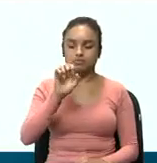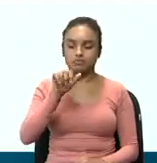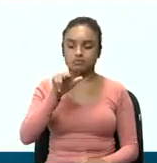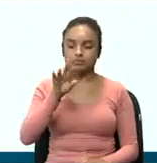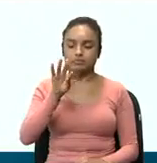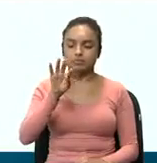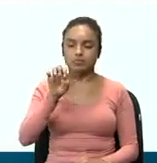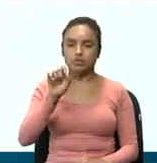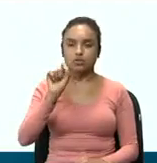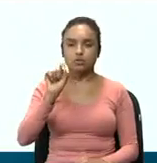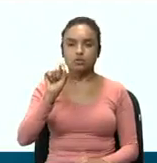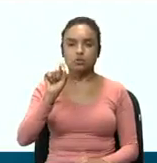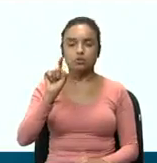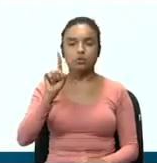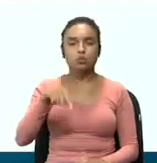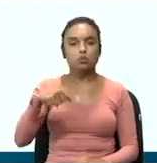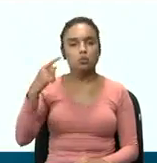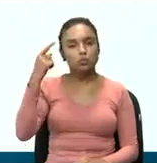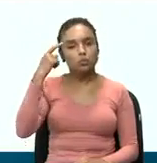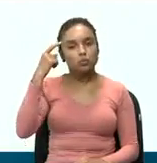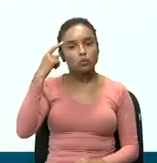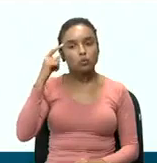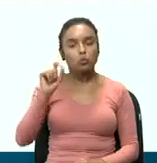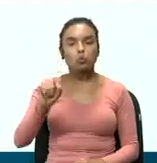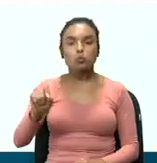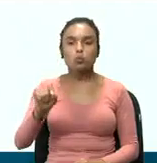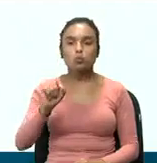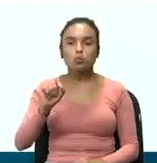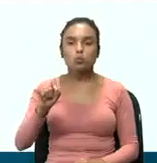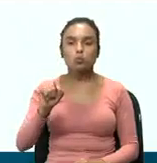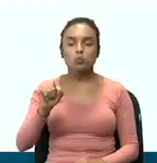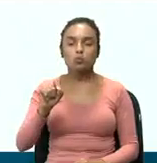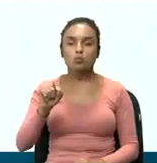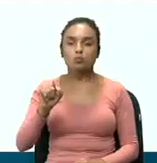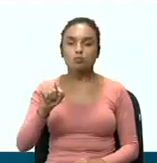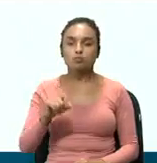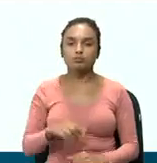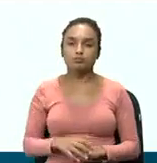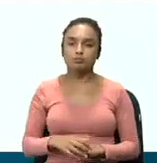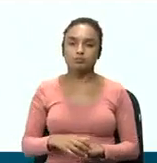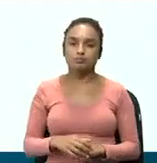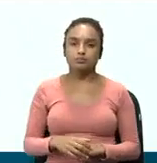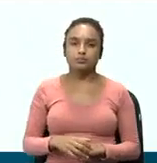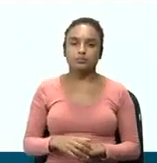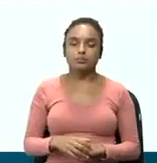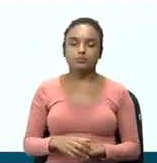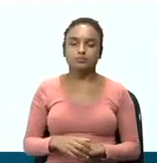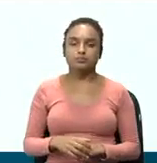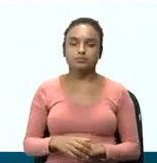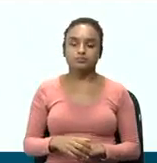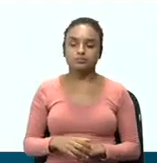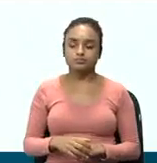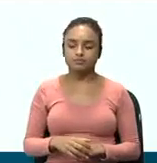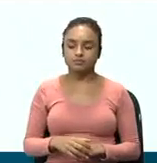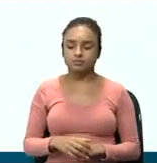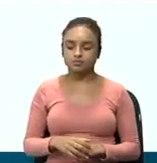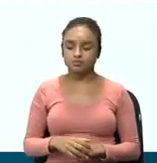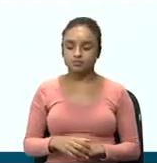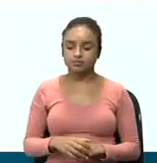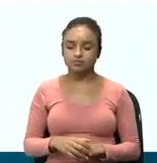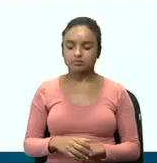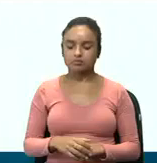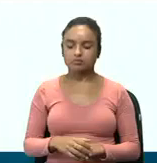convergente, nós vamos ter que pensar o que faz uma série ser absolutamente convergente, né? O que faz uma série